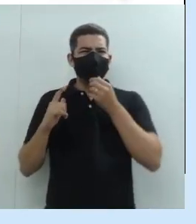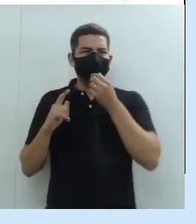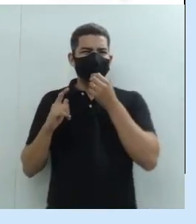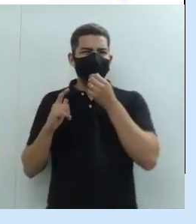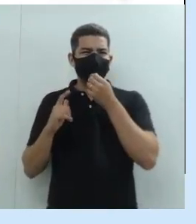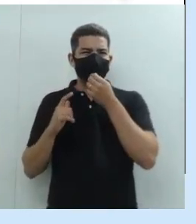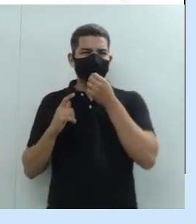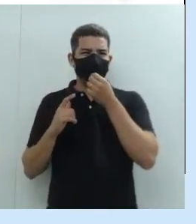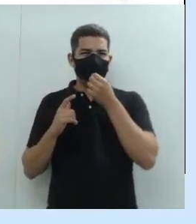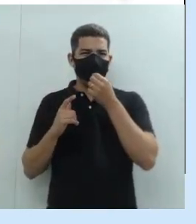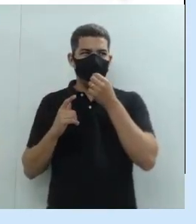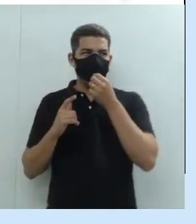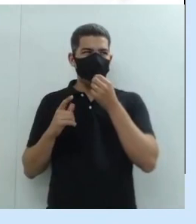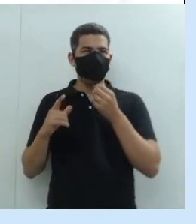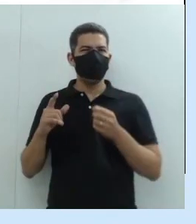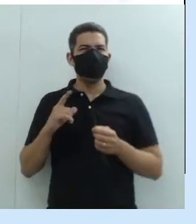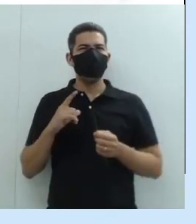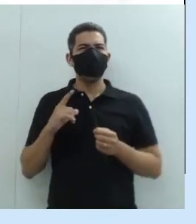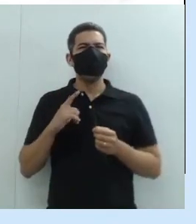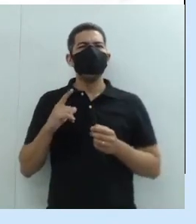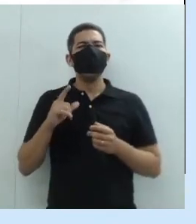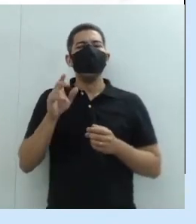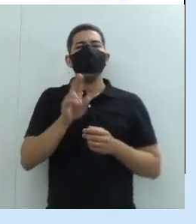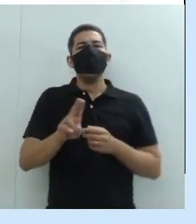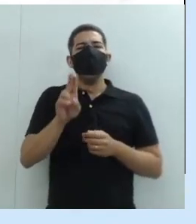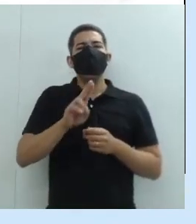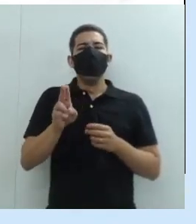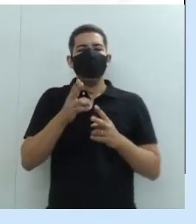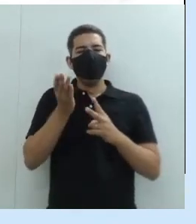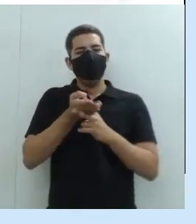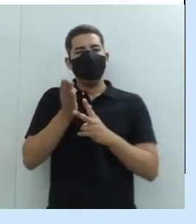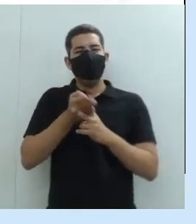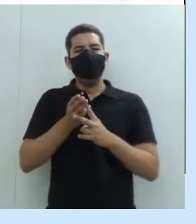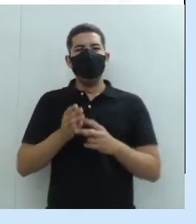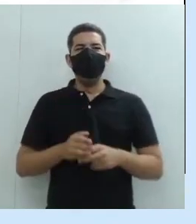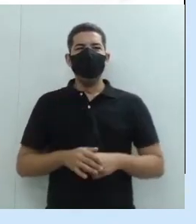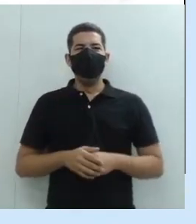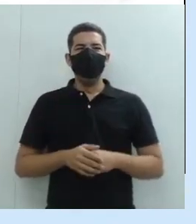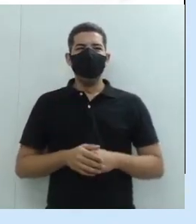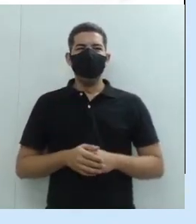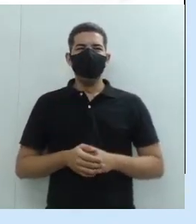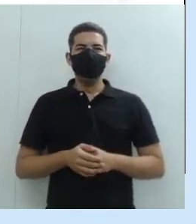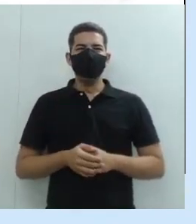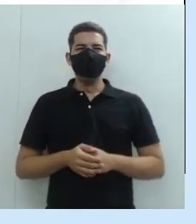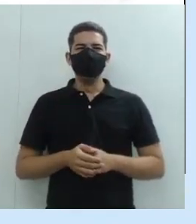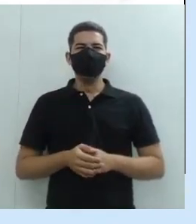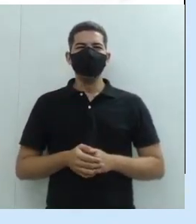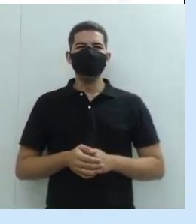novamente a gente tem o uso do duplo sentido.